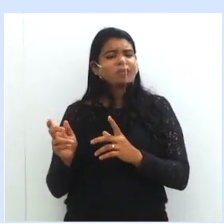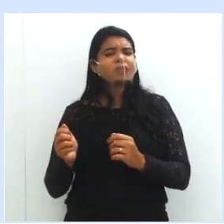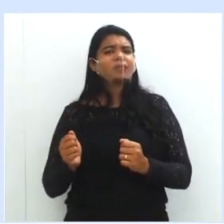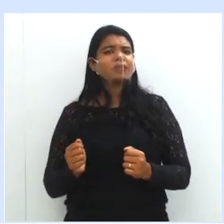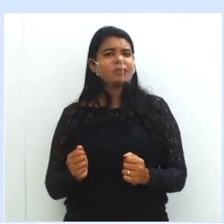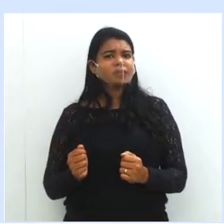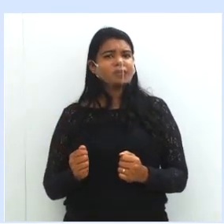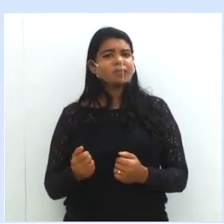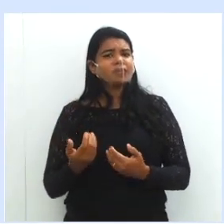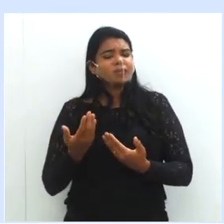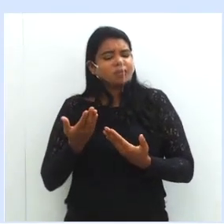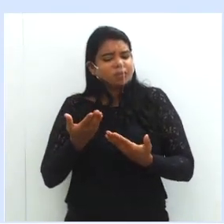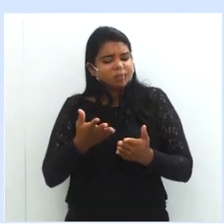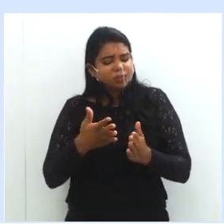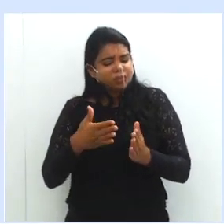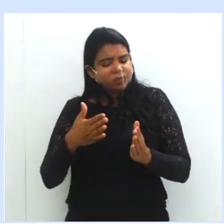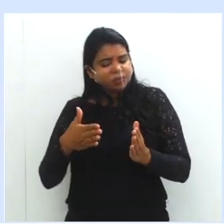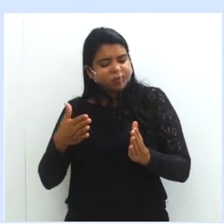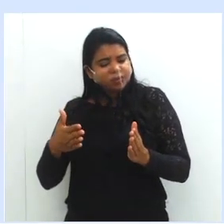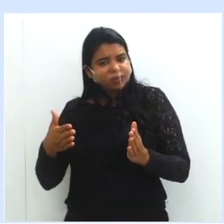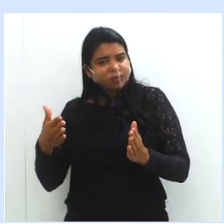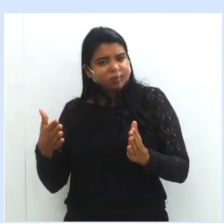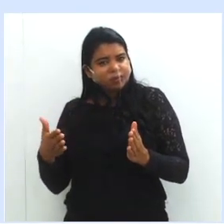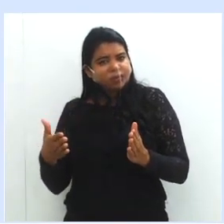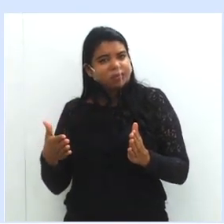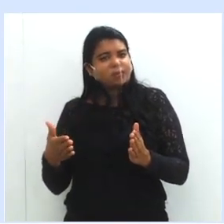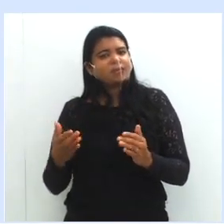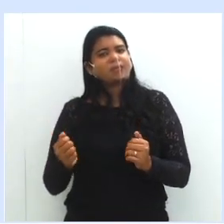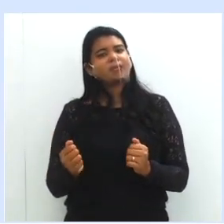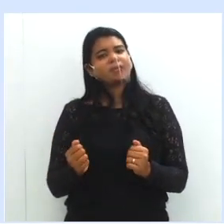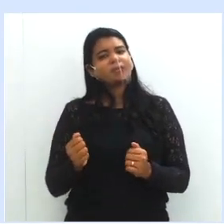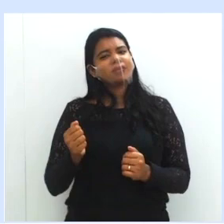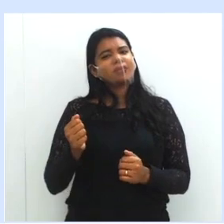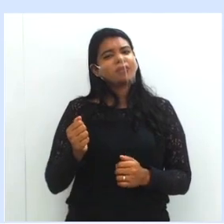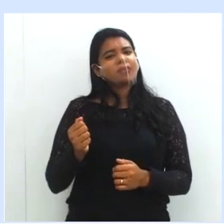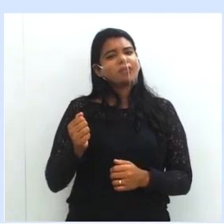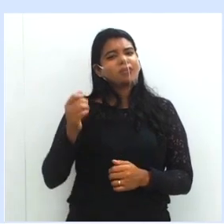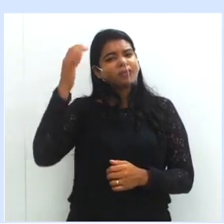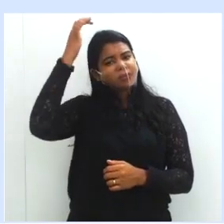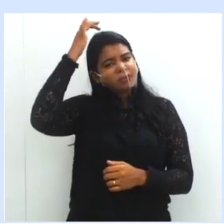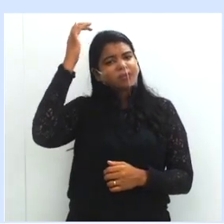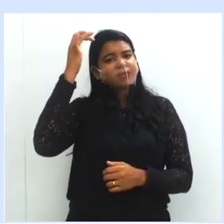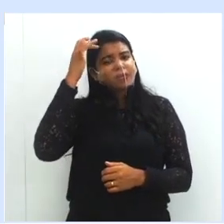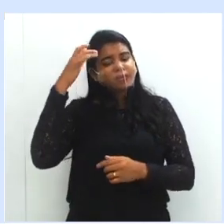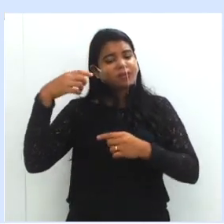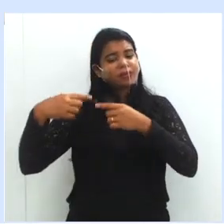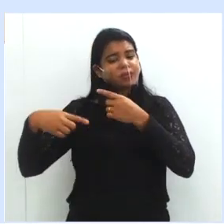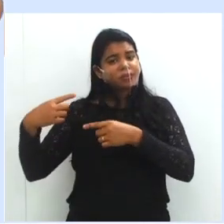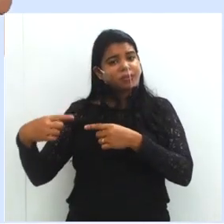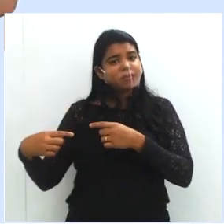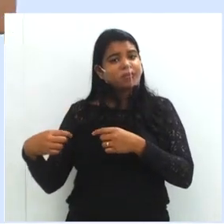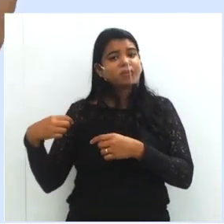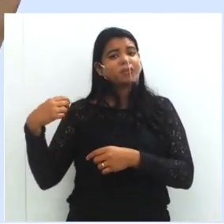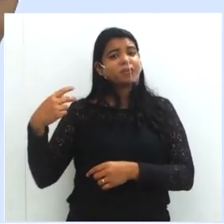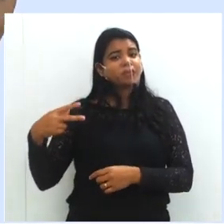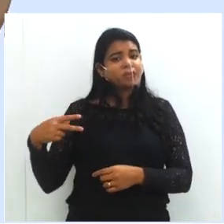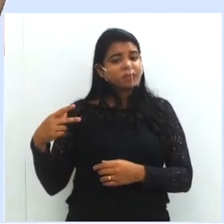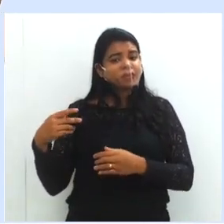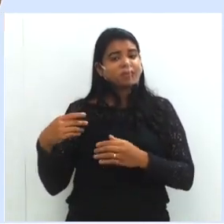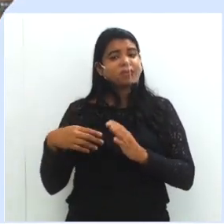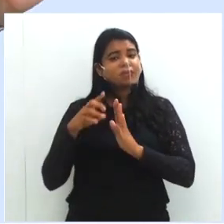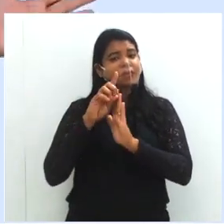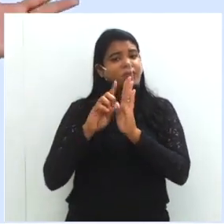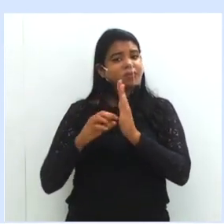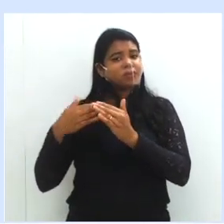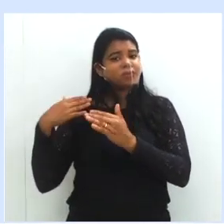já galgando esse processo de conscientização política. E vai ganhar esse ápice na